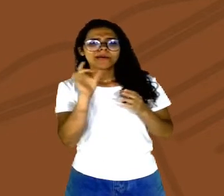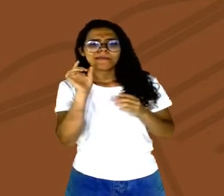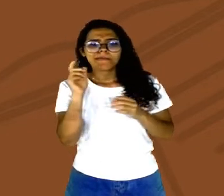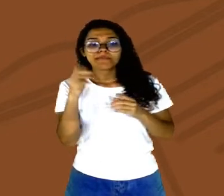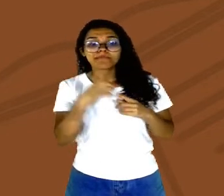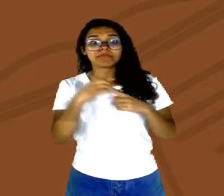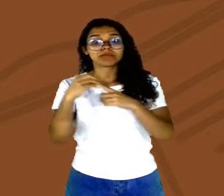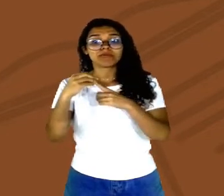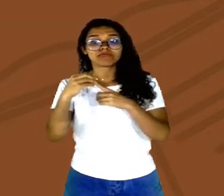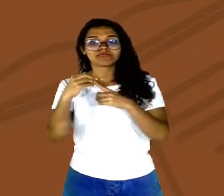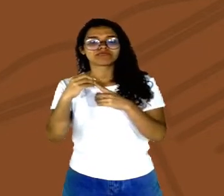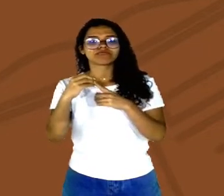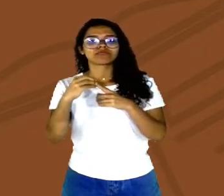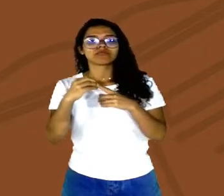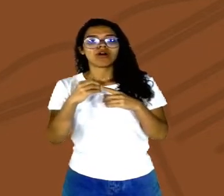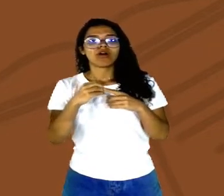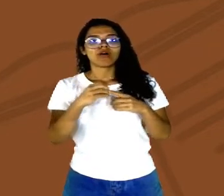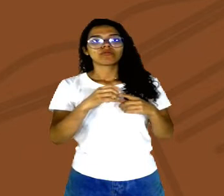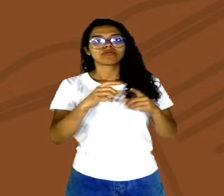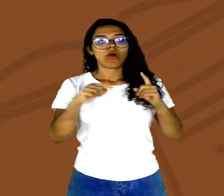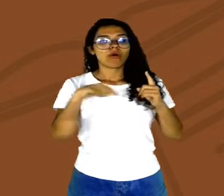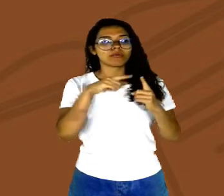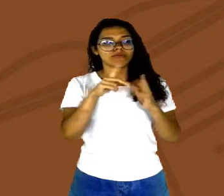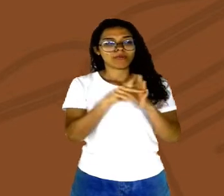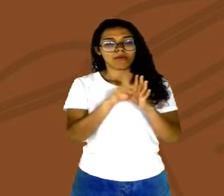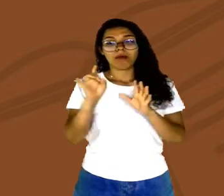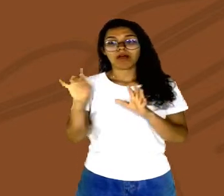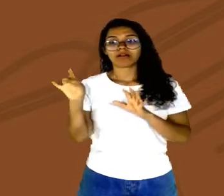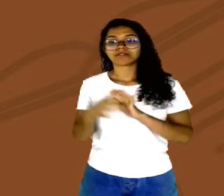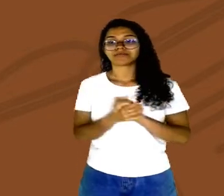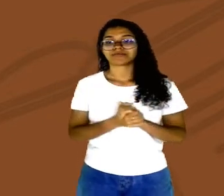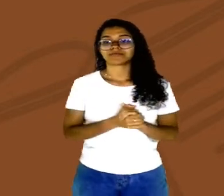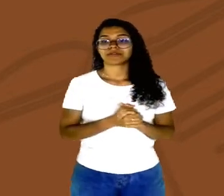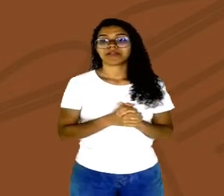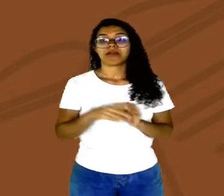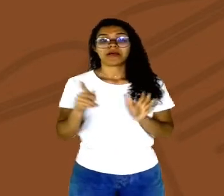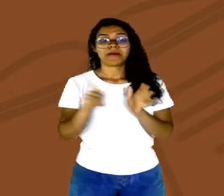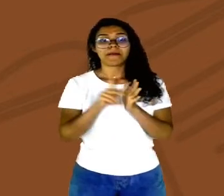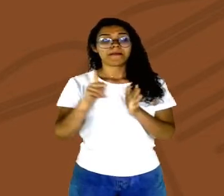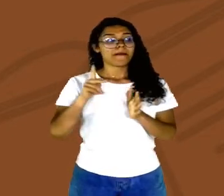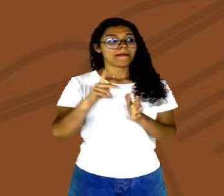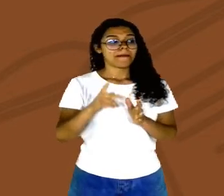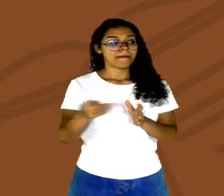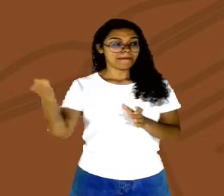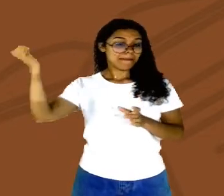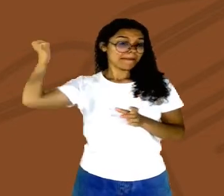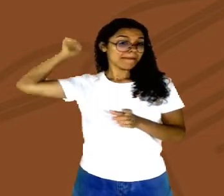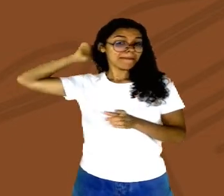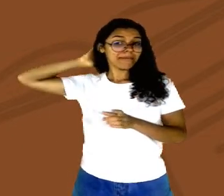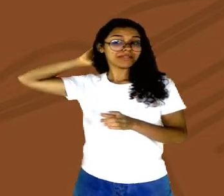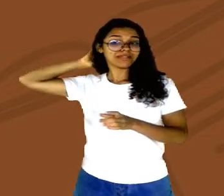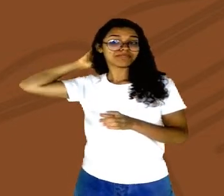dessas glândulas agora, de forma objetiva. Começar pela glândula pineal. Tá lá bem na nossa região lá da cabeça.